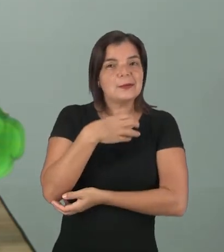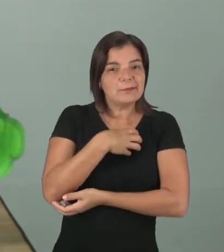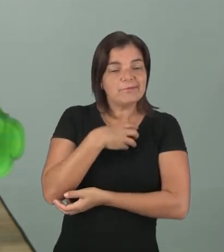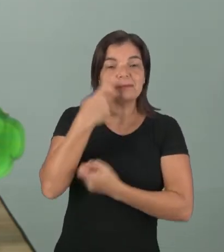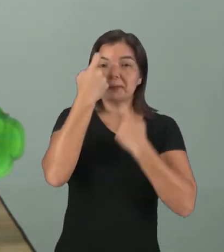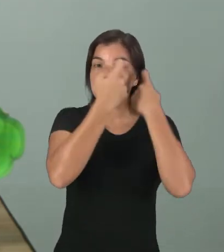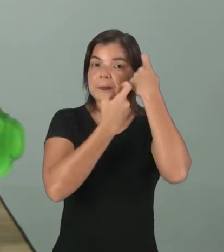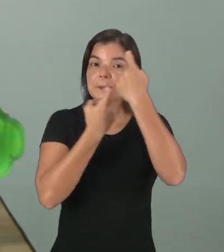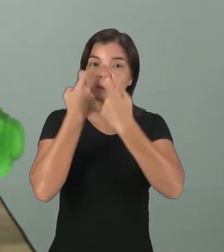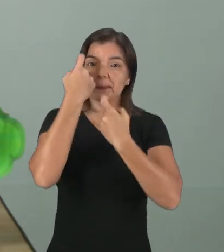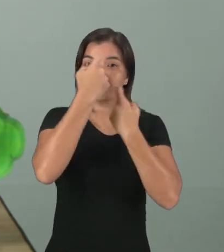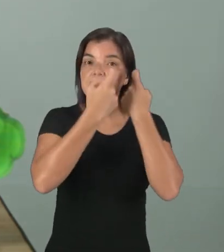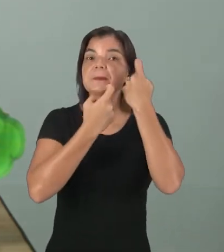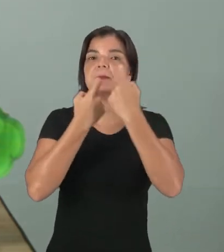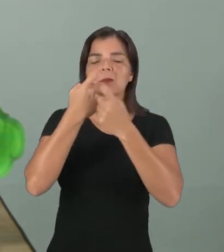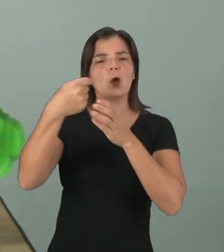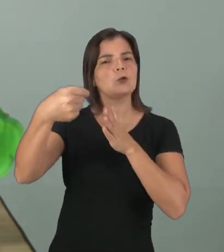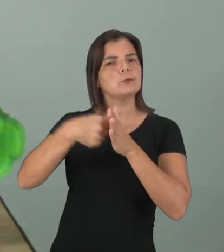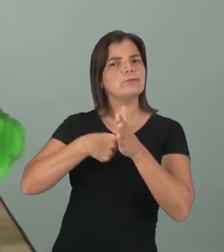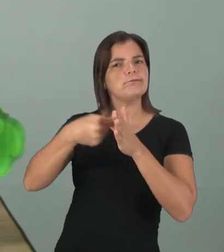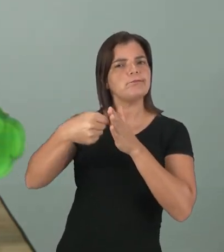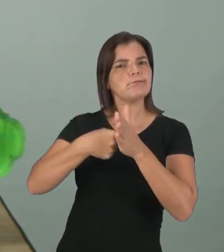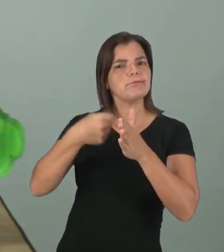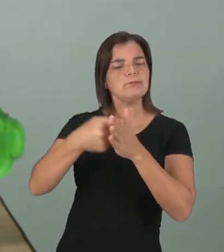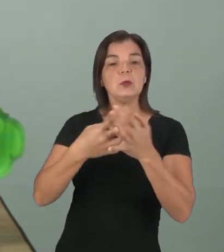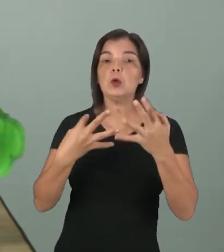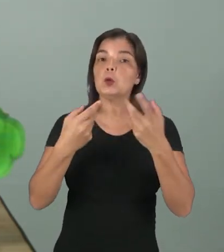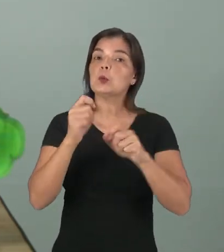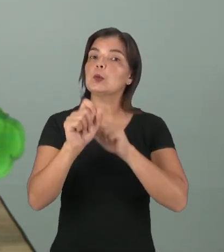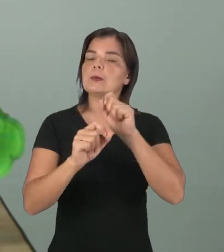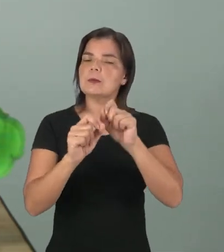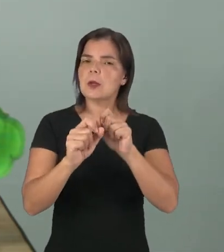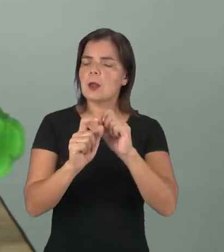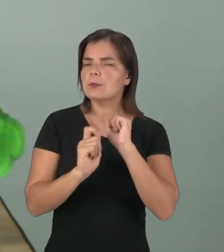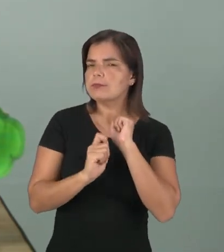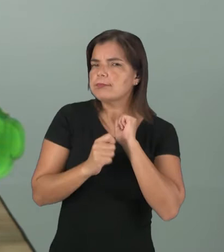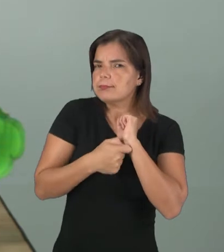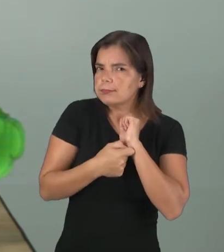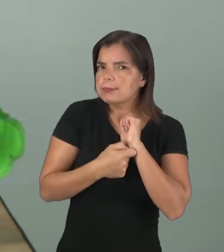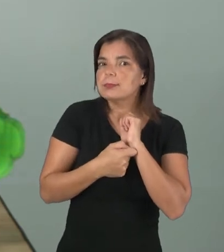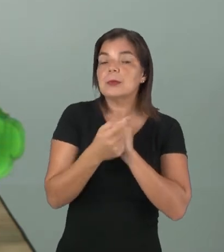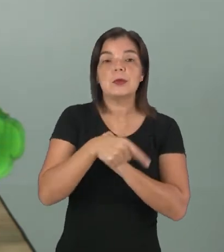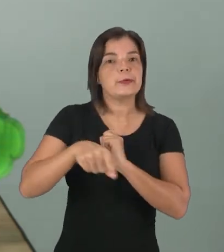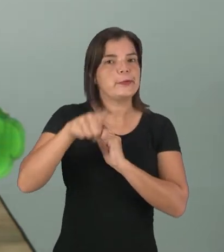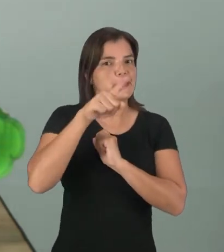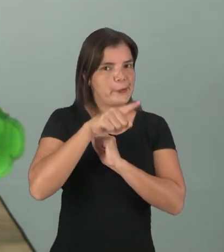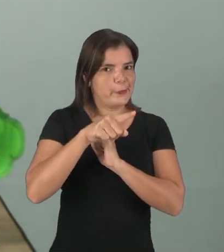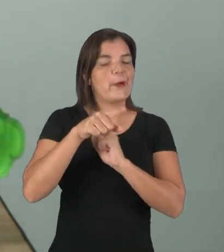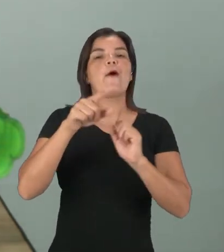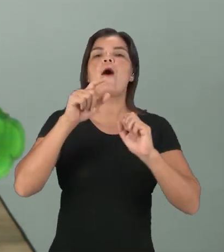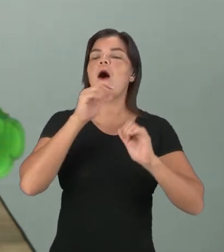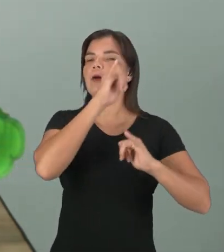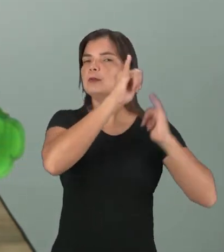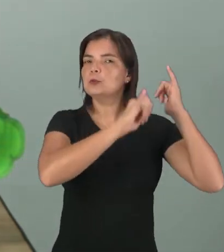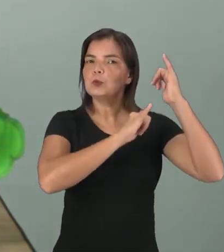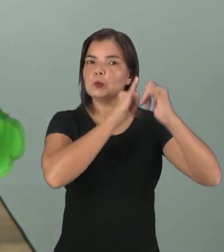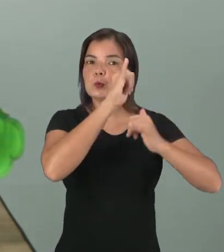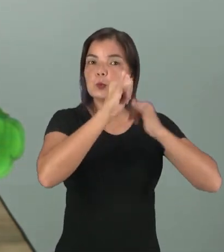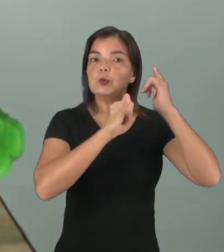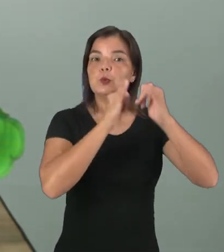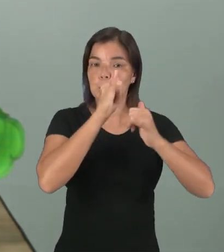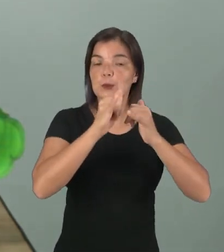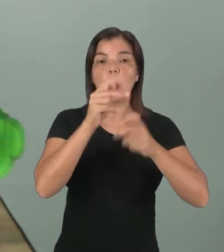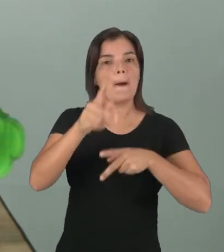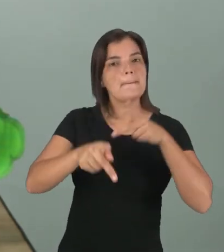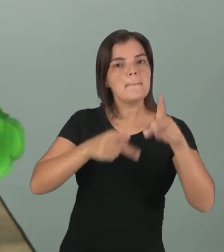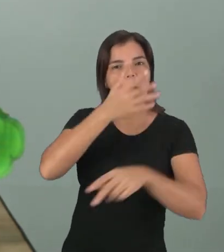essa preocupação, essa indagação. E tudo isso norteava em mistérios. E como eu falei para vocês, as lendas, por serem de cunho